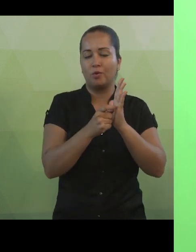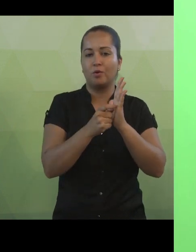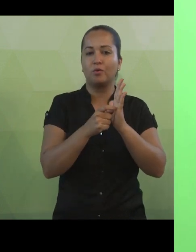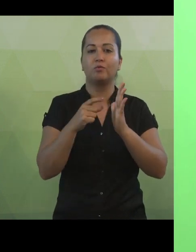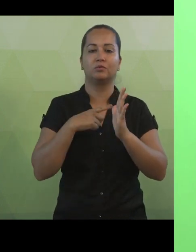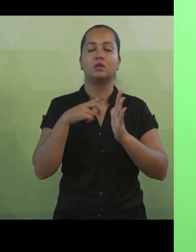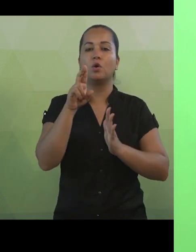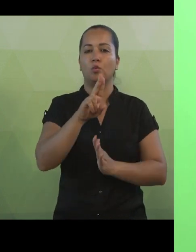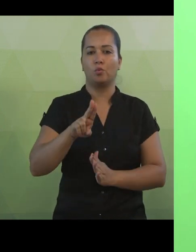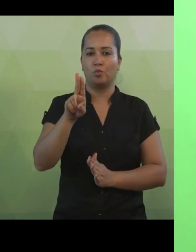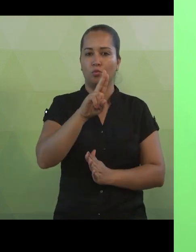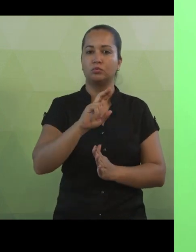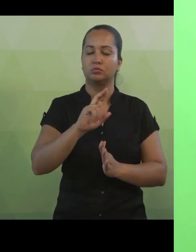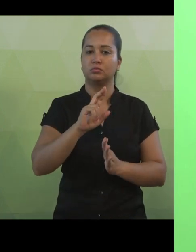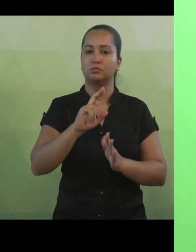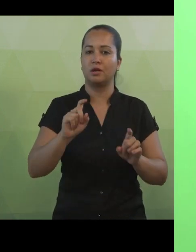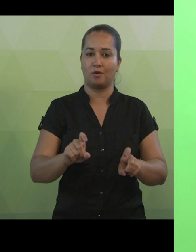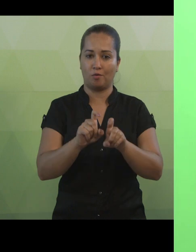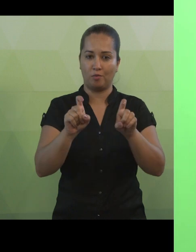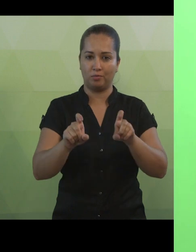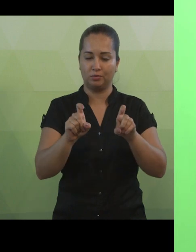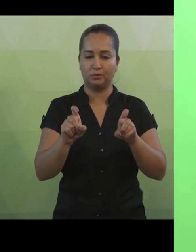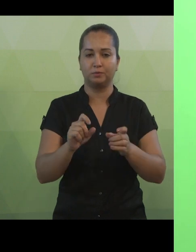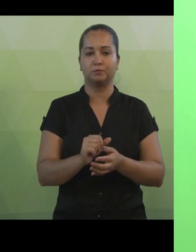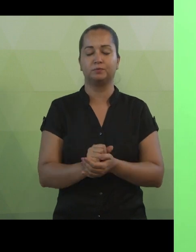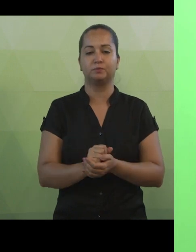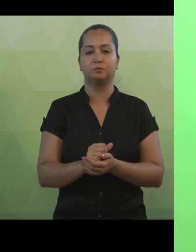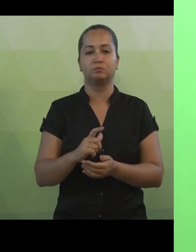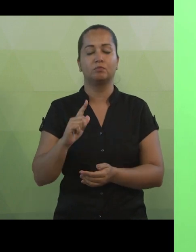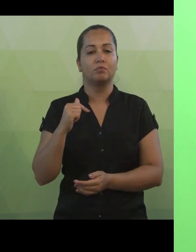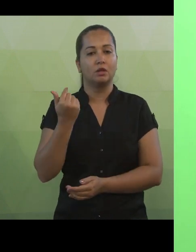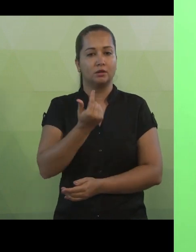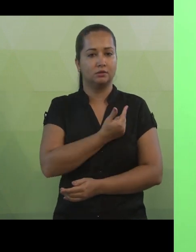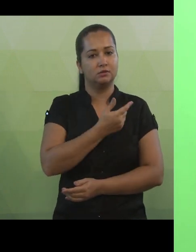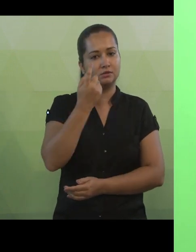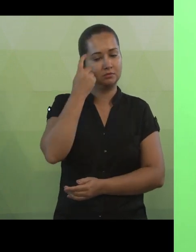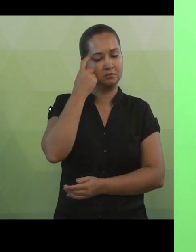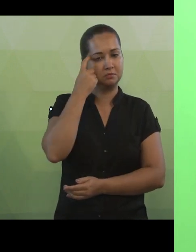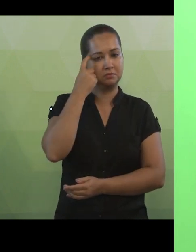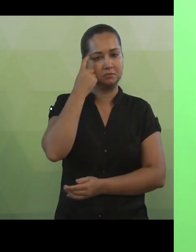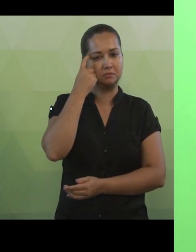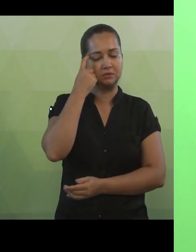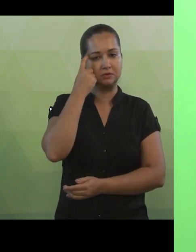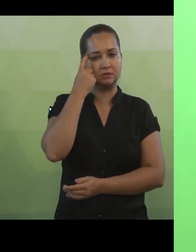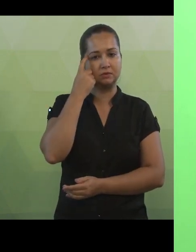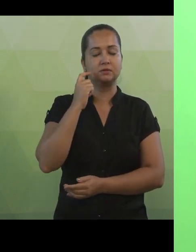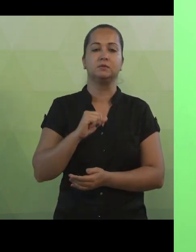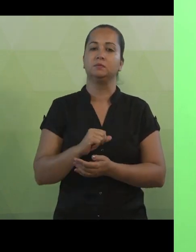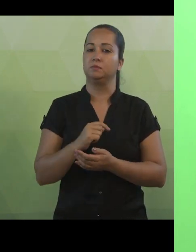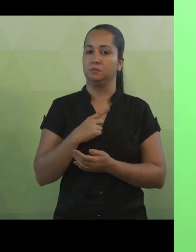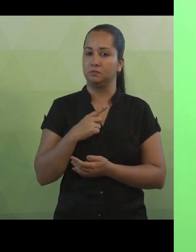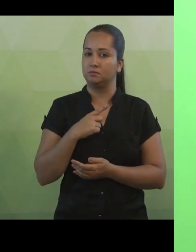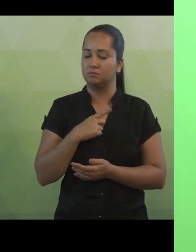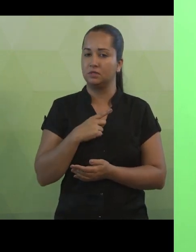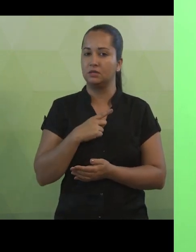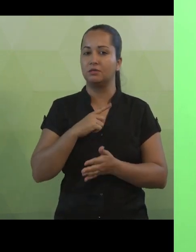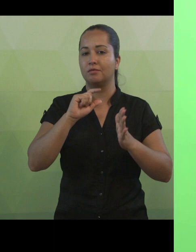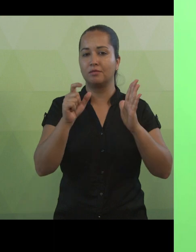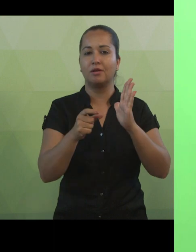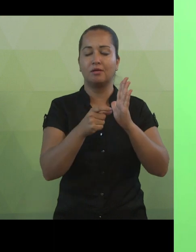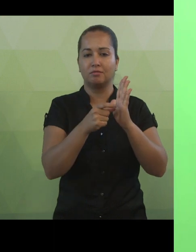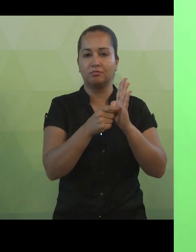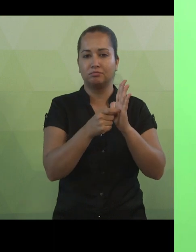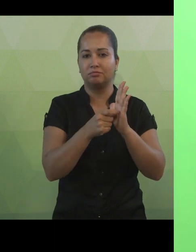no computador. De forma análoga, nós podemos pensar em um programa qualquer que pode ser carregado na memória do